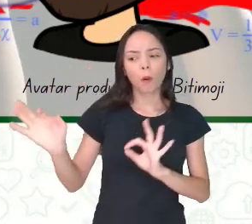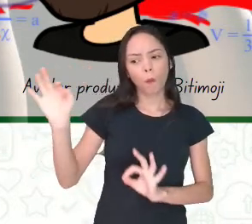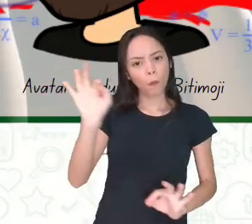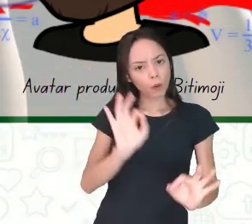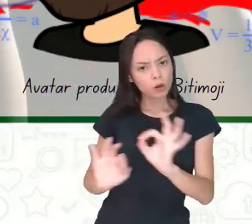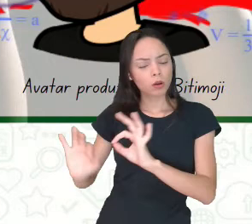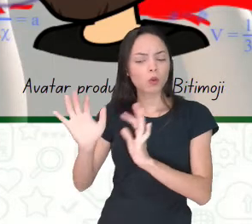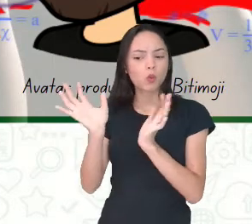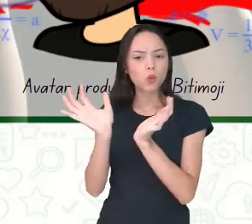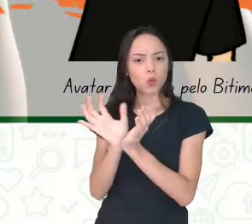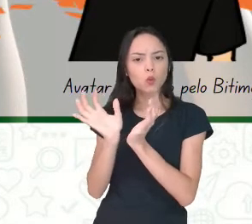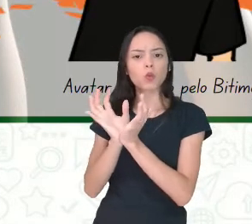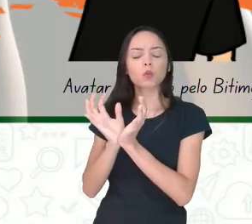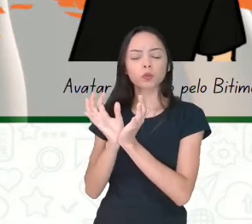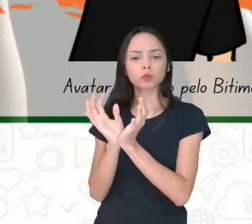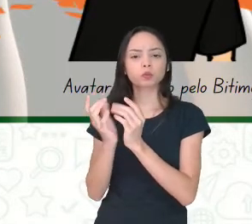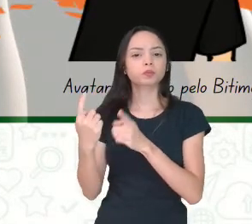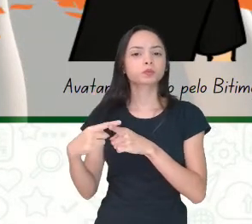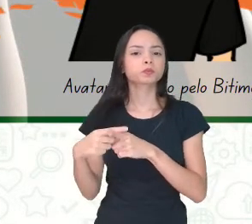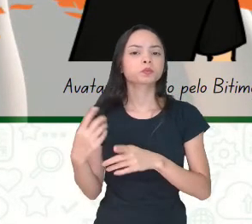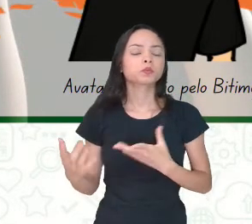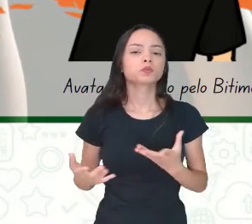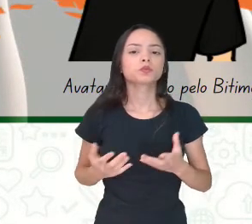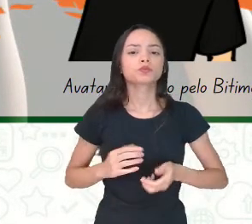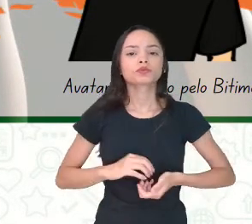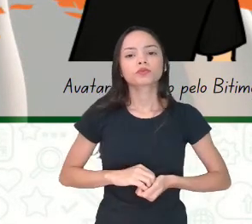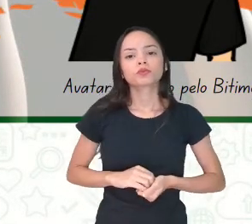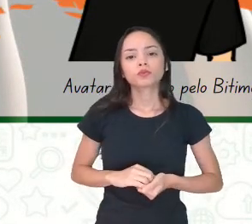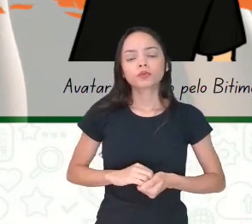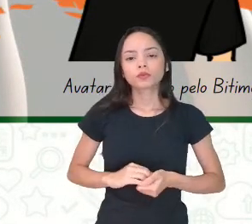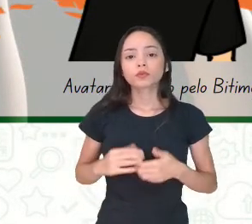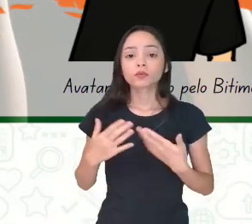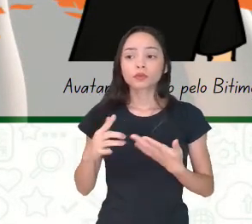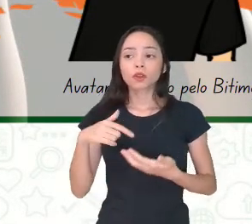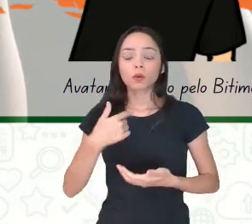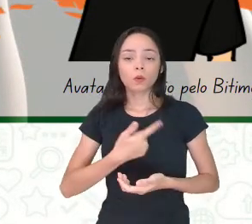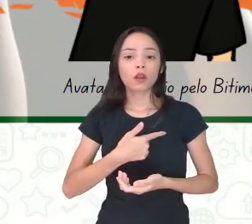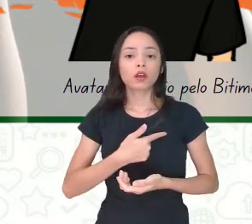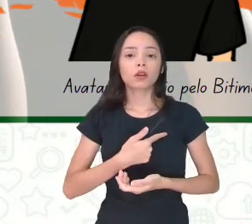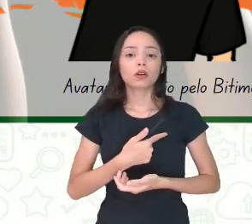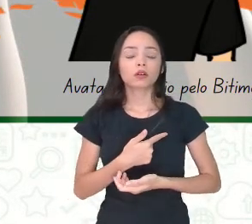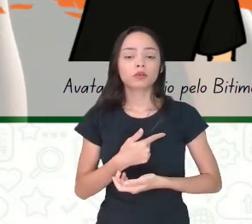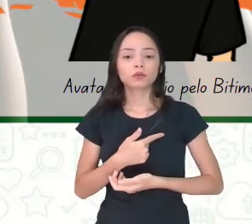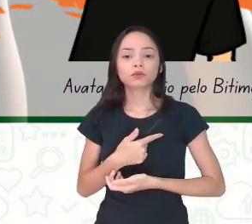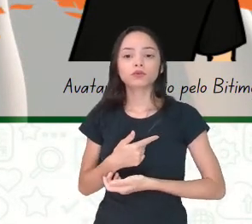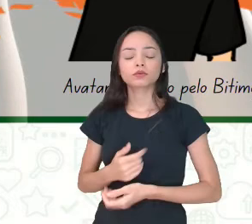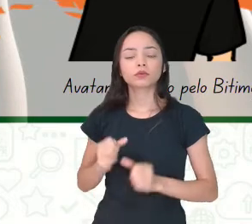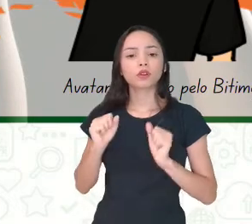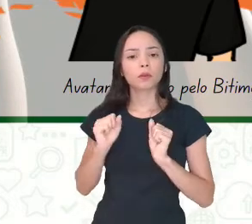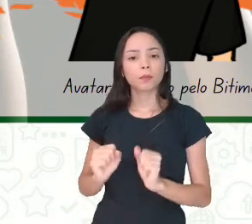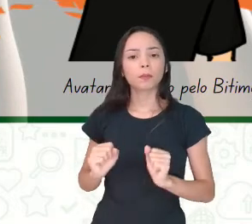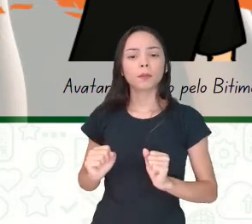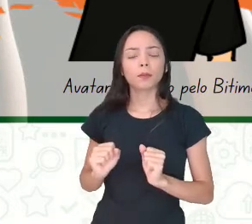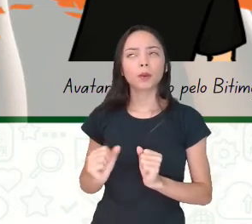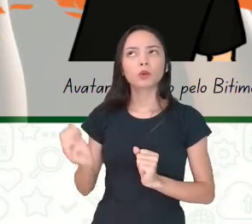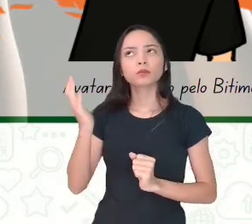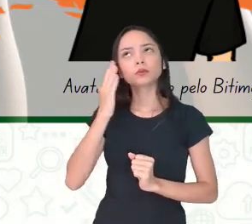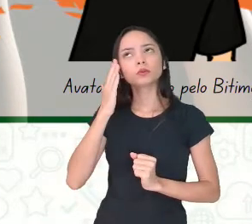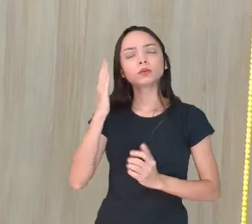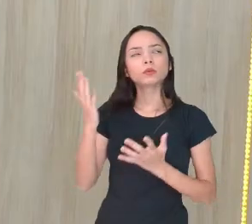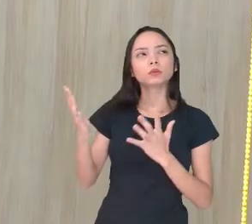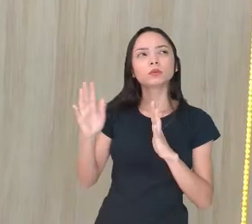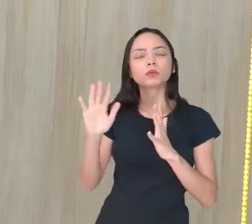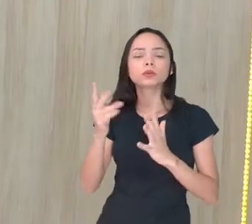organizadas, né, em grupos de manifestantes? Então, a gente pode definir, por exemplo, a gente